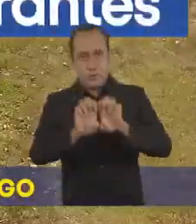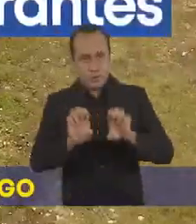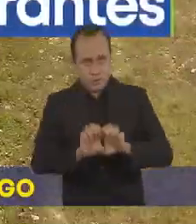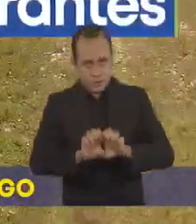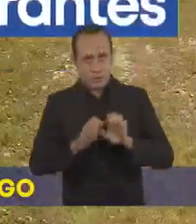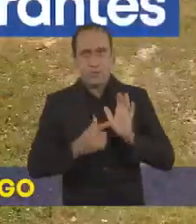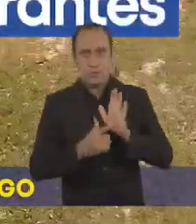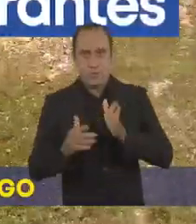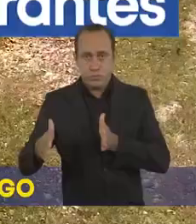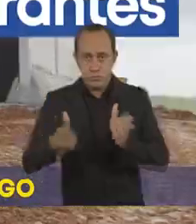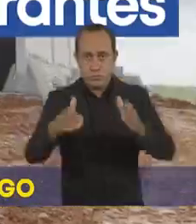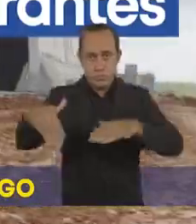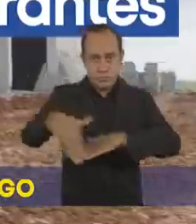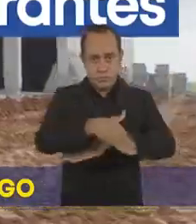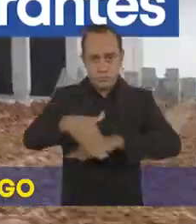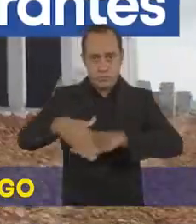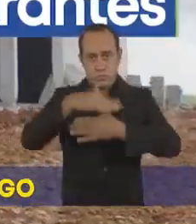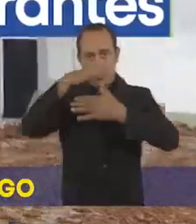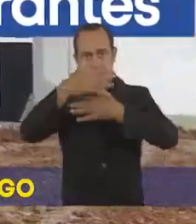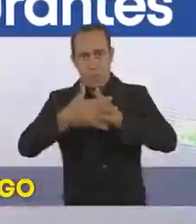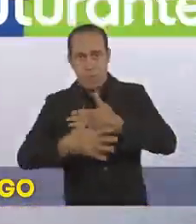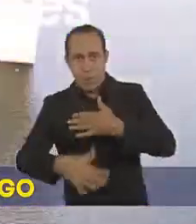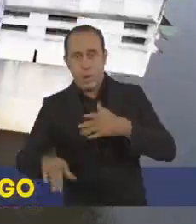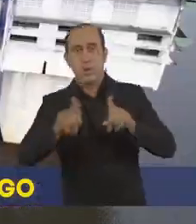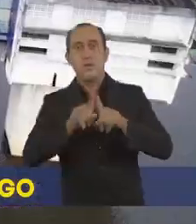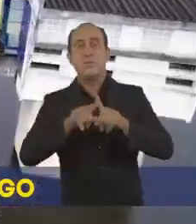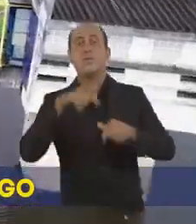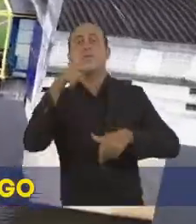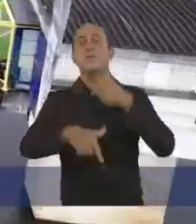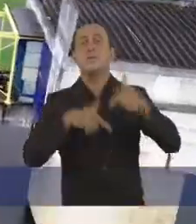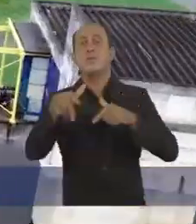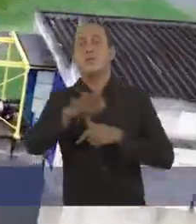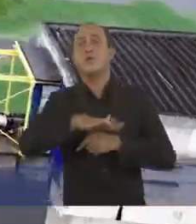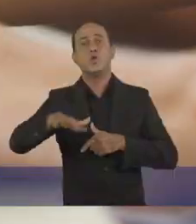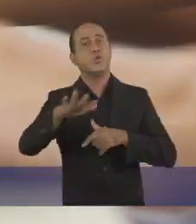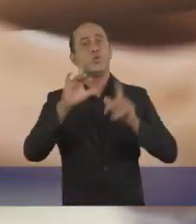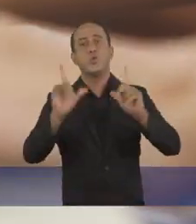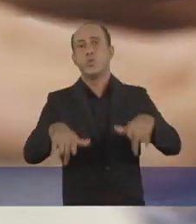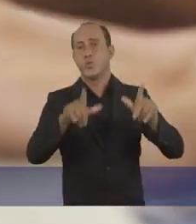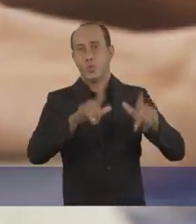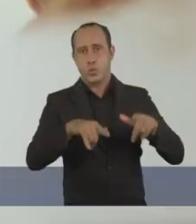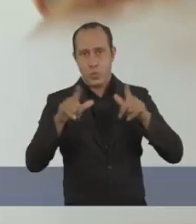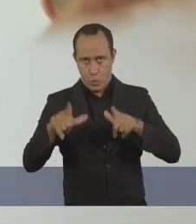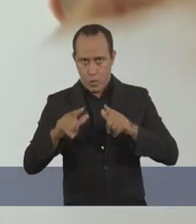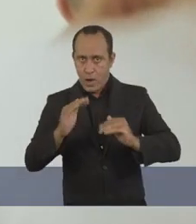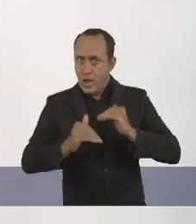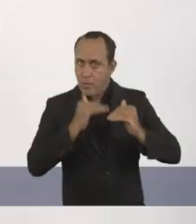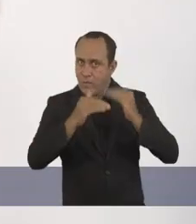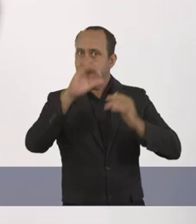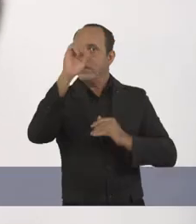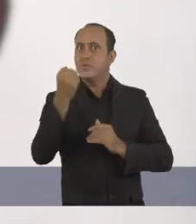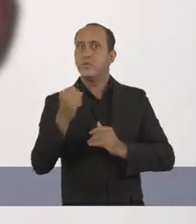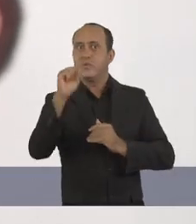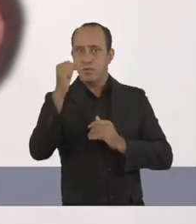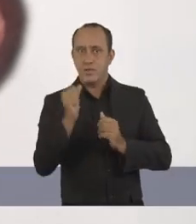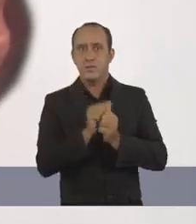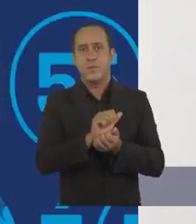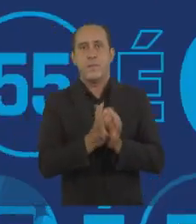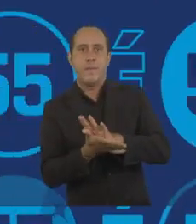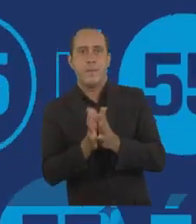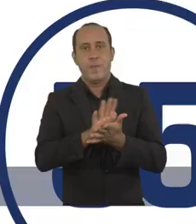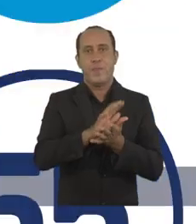estruturantes, como estradas, adutoras, barragens, e gerando emprego em todas as regiões. É o Avança